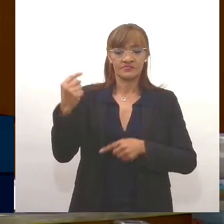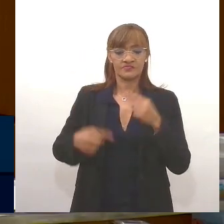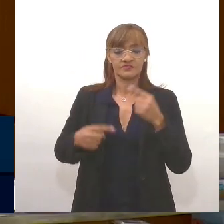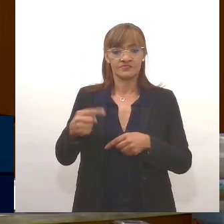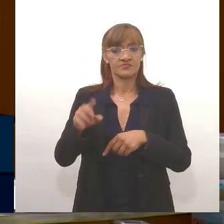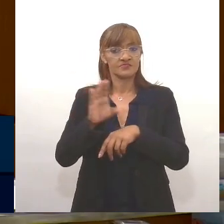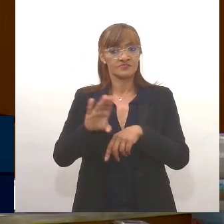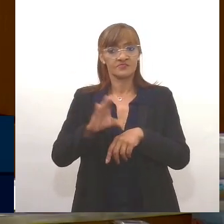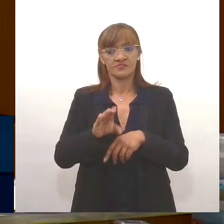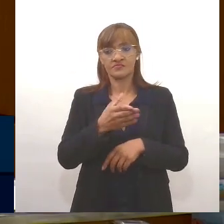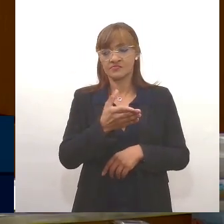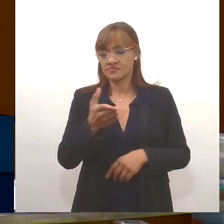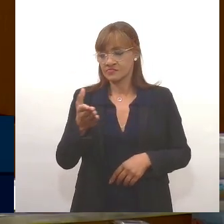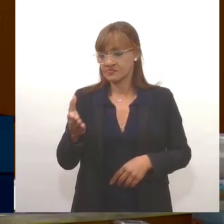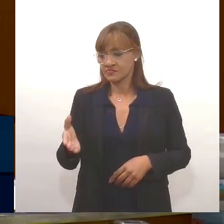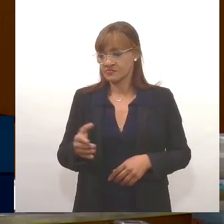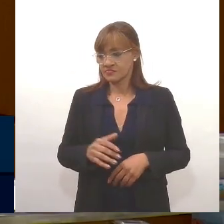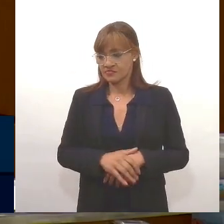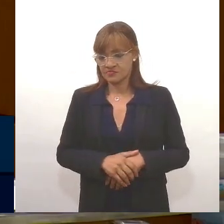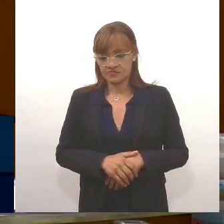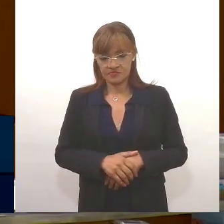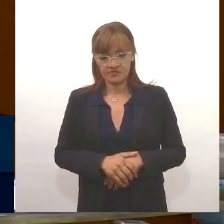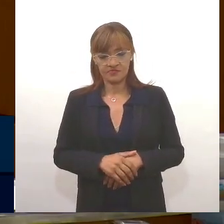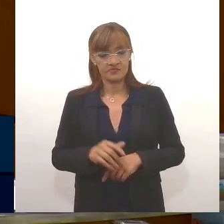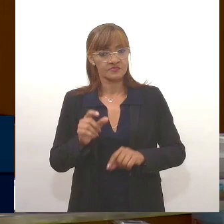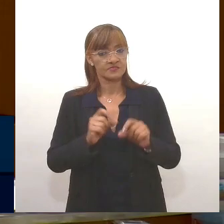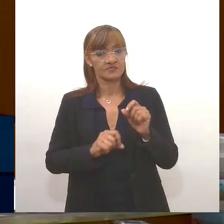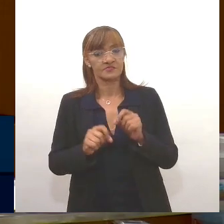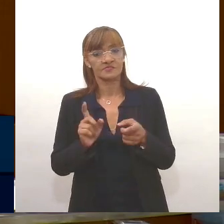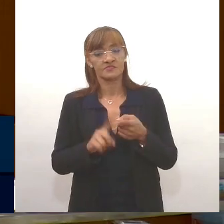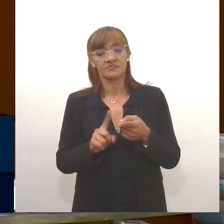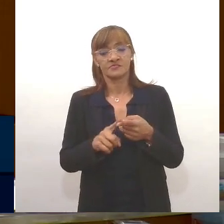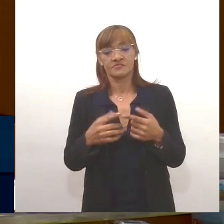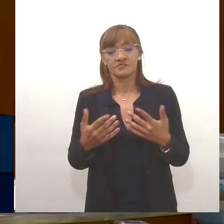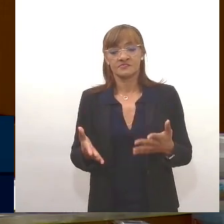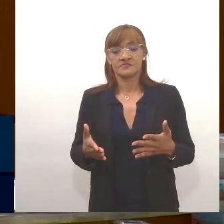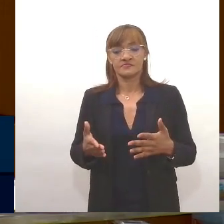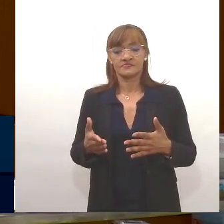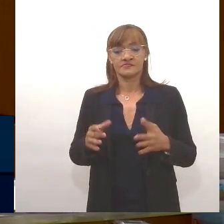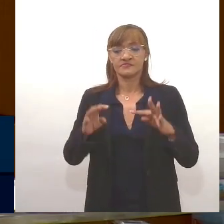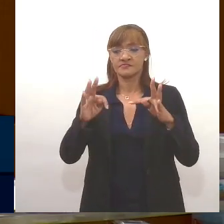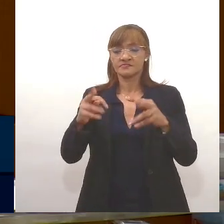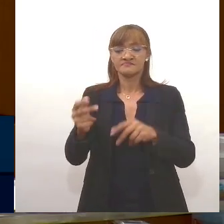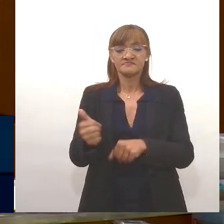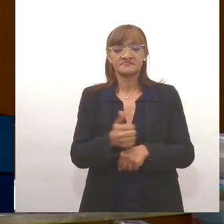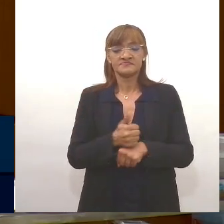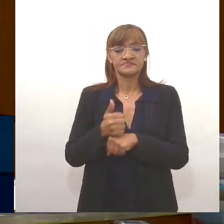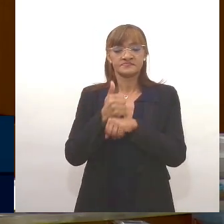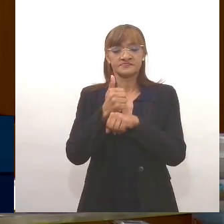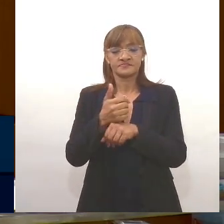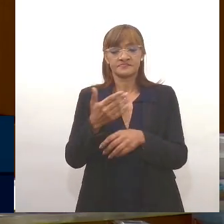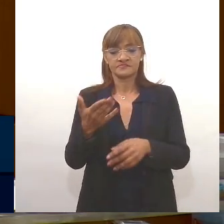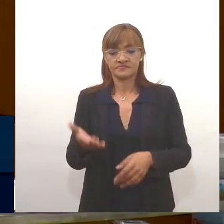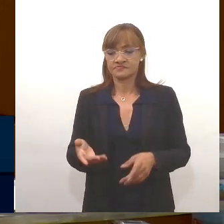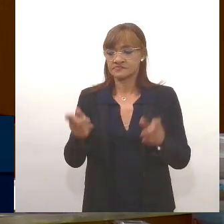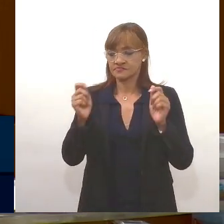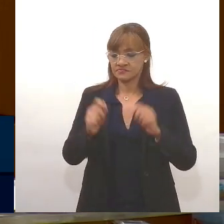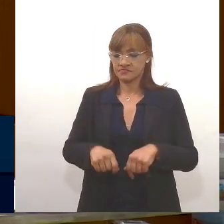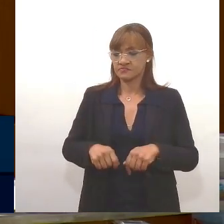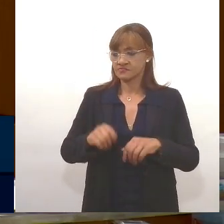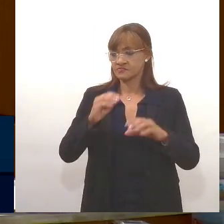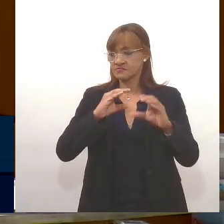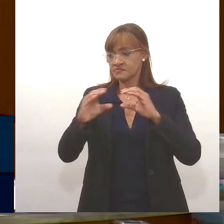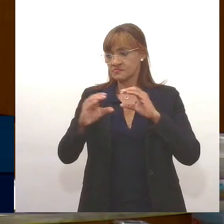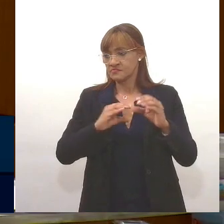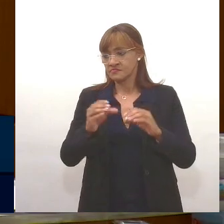Luciano n eh paraas profissionais né de todas as áreas seja de de comunicação seja nos